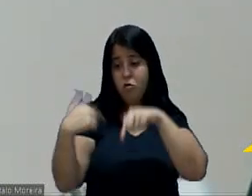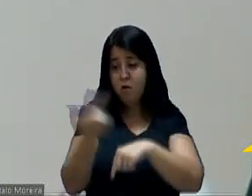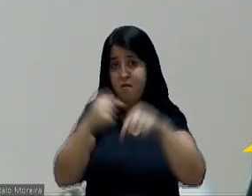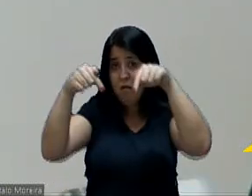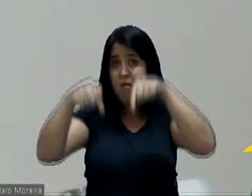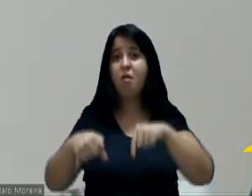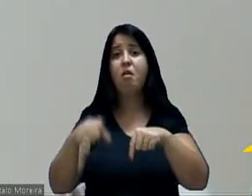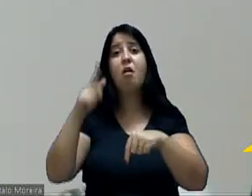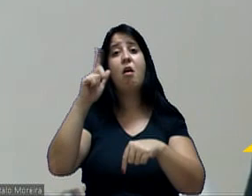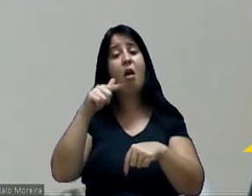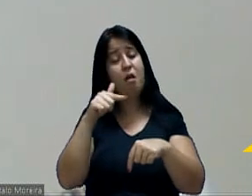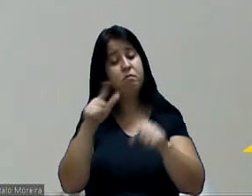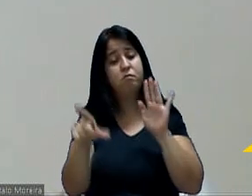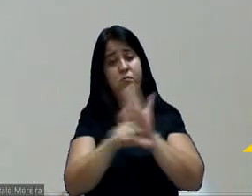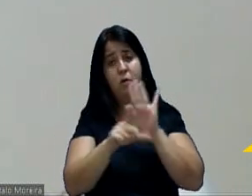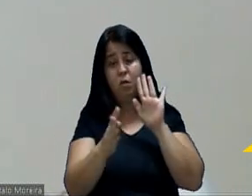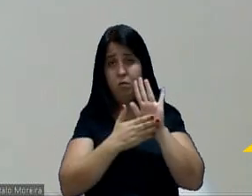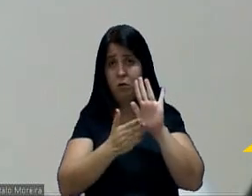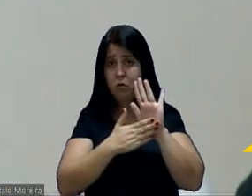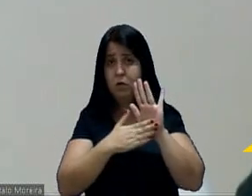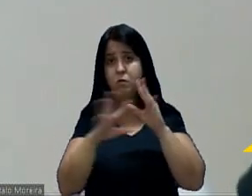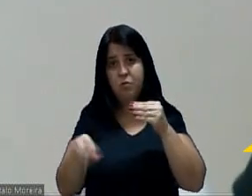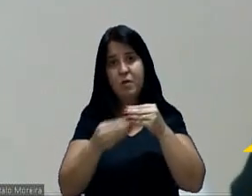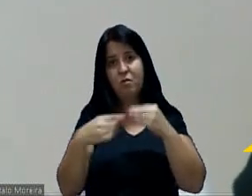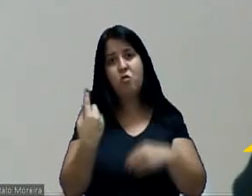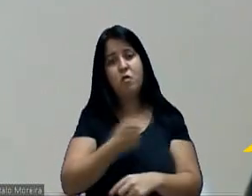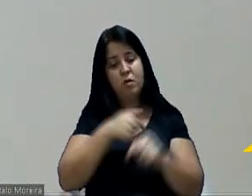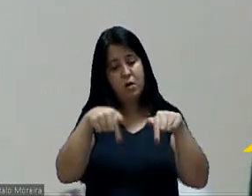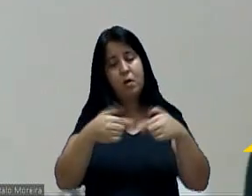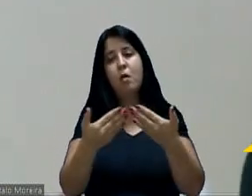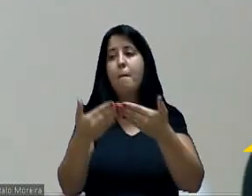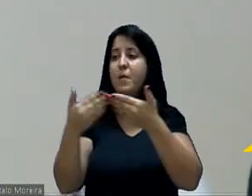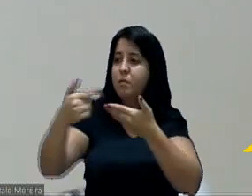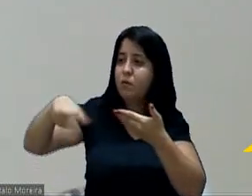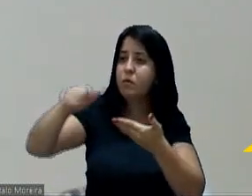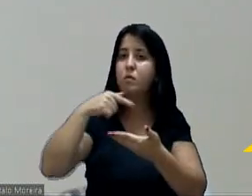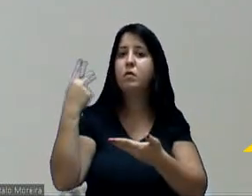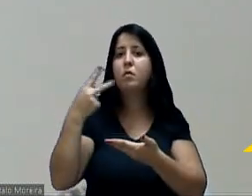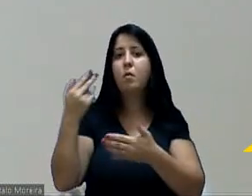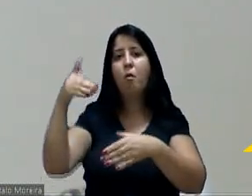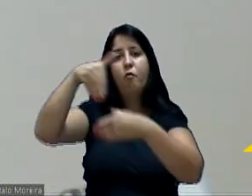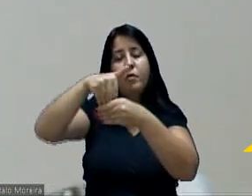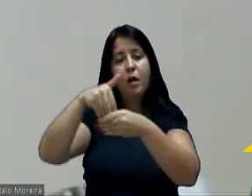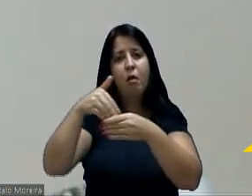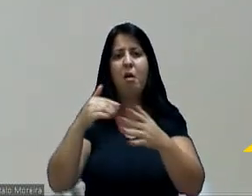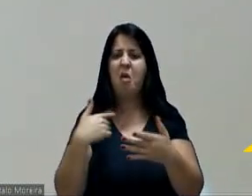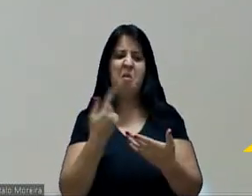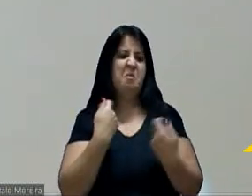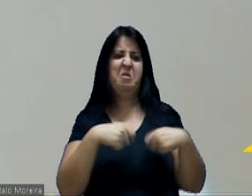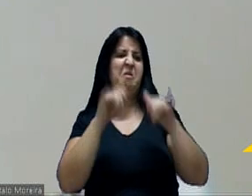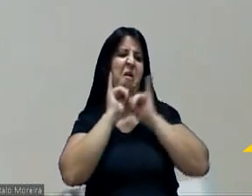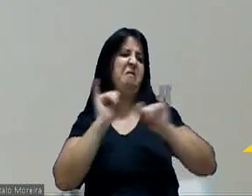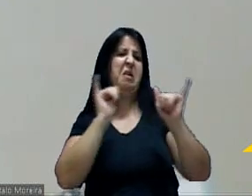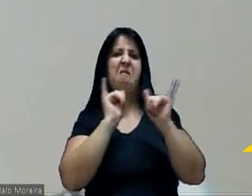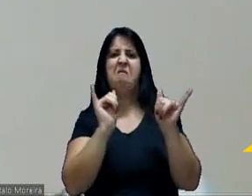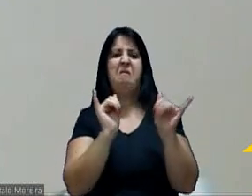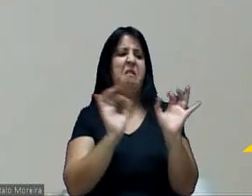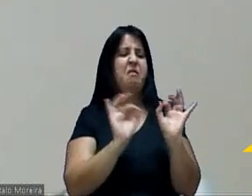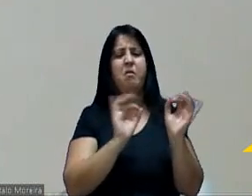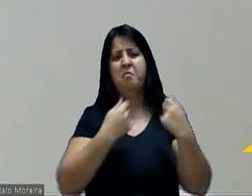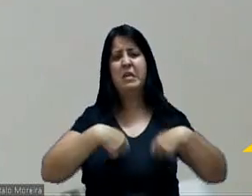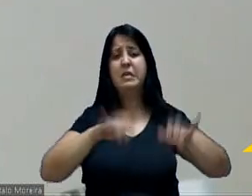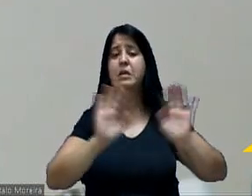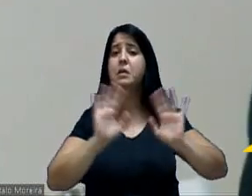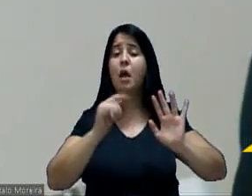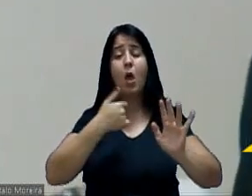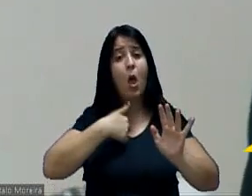nossa emenda. É isso que eu peço novamente aos vereadores, que votem favorável à nossa emenda. E eu não estou fazendo média nenhuma, não preciso. Né? Eu defendi aqui,